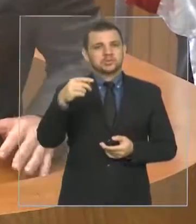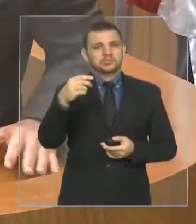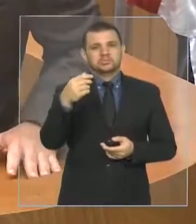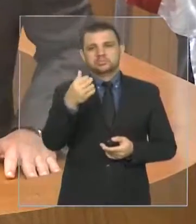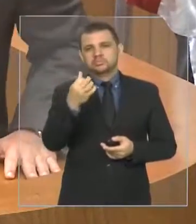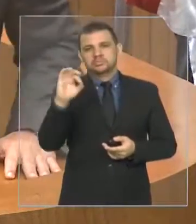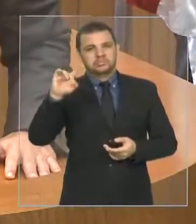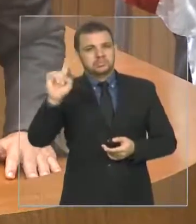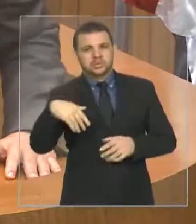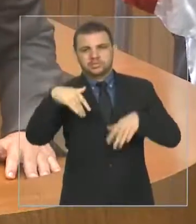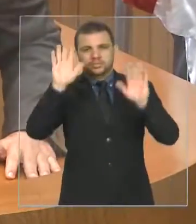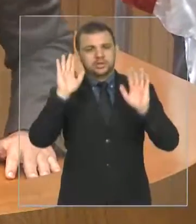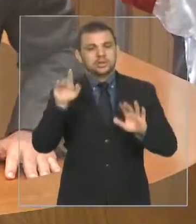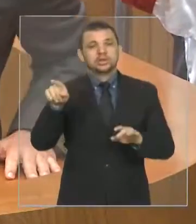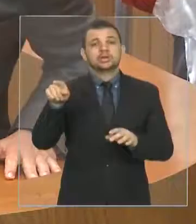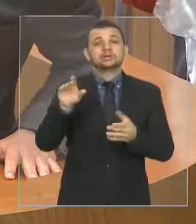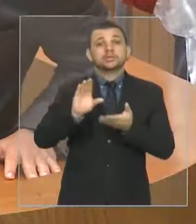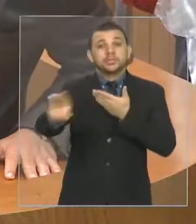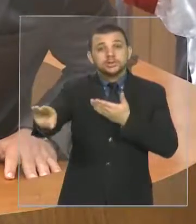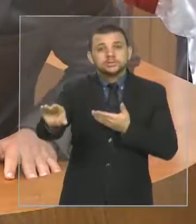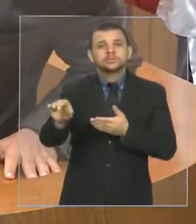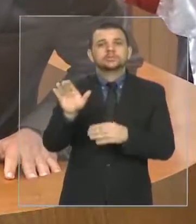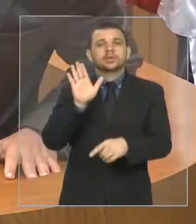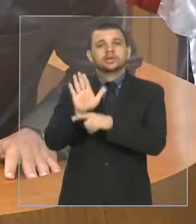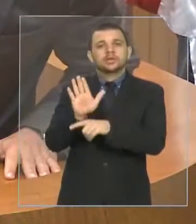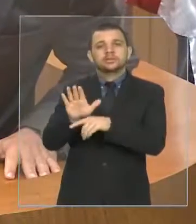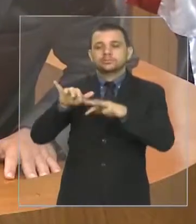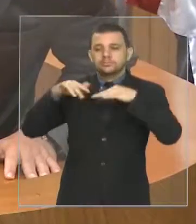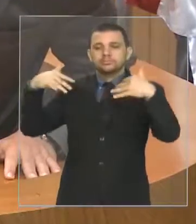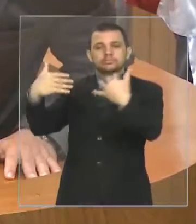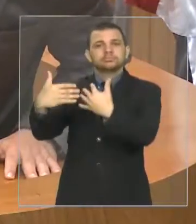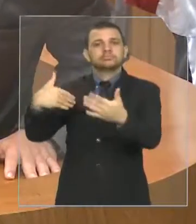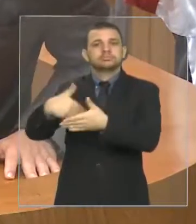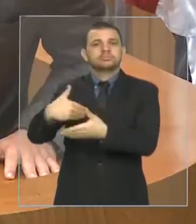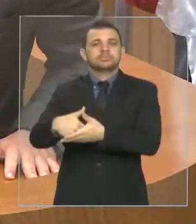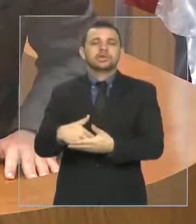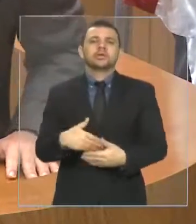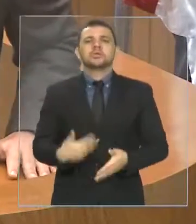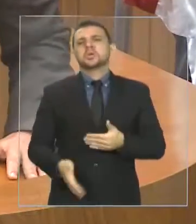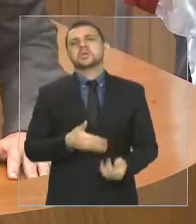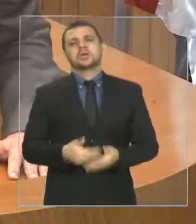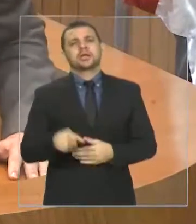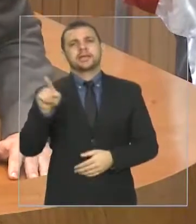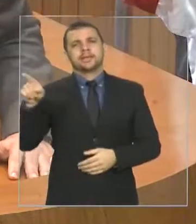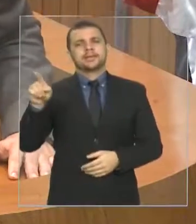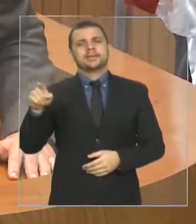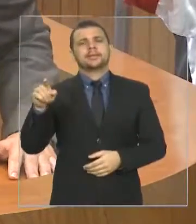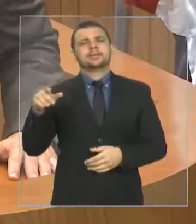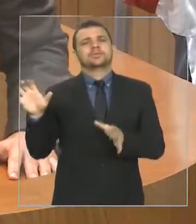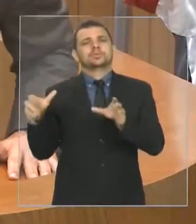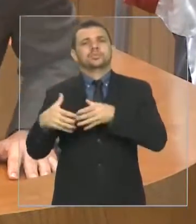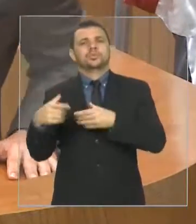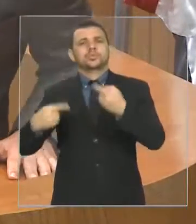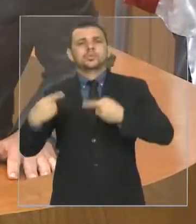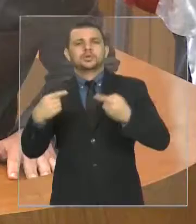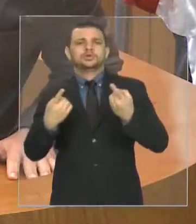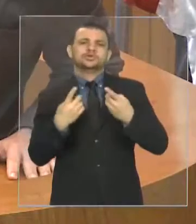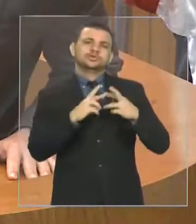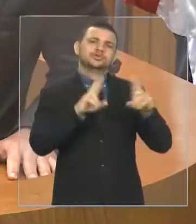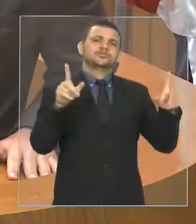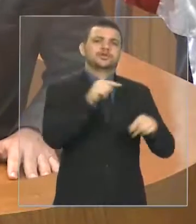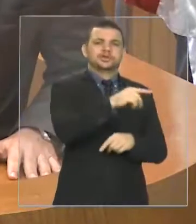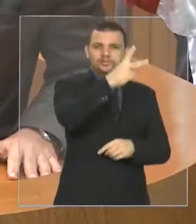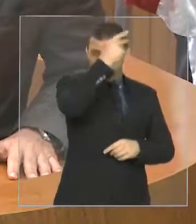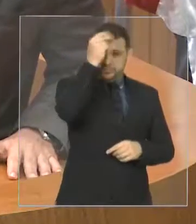interessa se ele é ideologicamente contra o prefeito atual. Eu conversei com o Eric, é o prefeito que está fazendo um grande trabalho. Mas o estádio